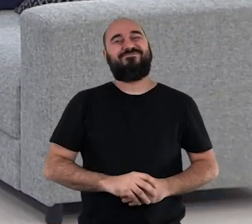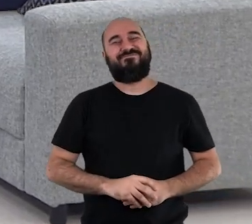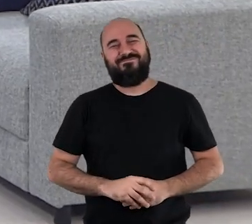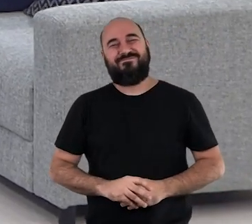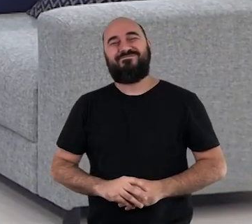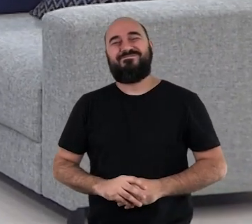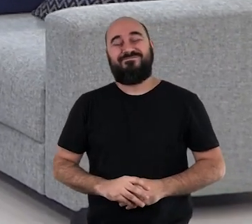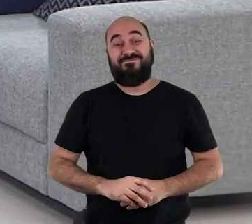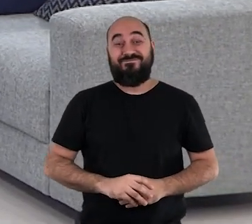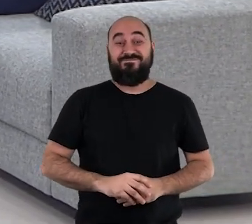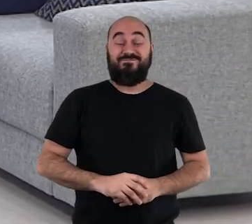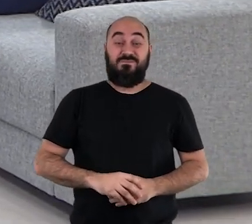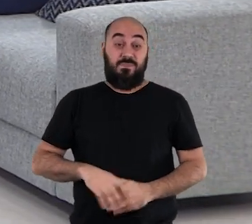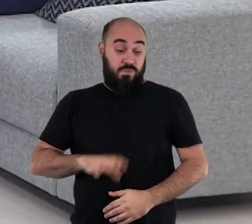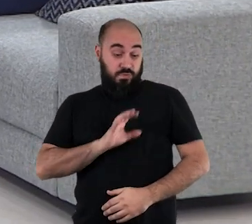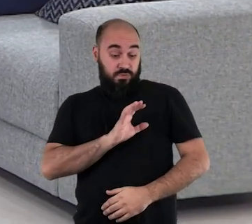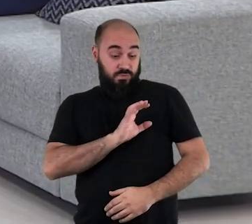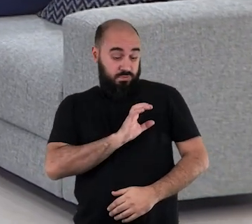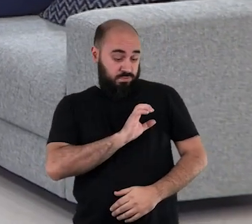O